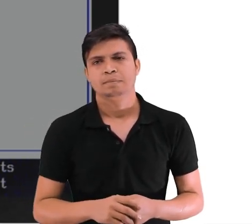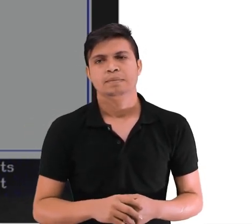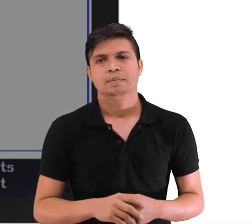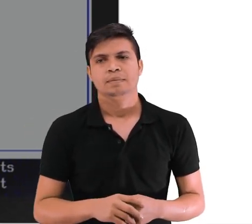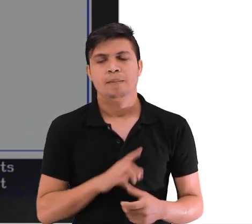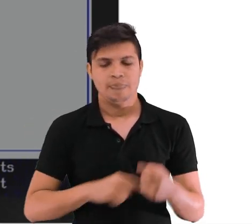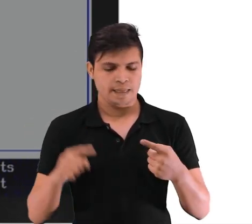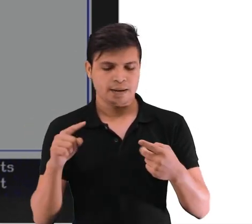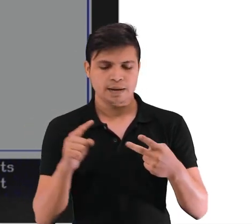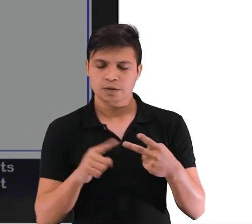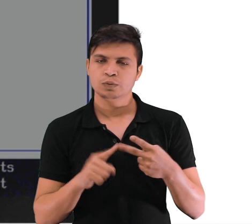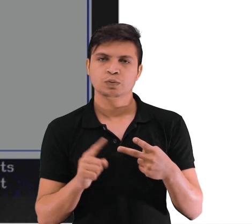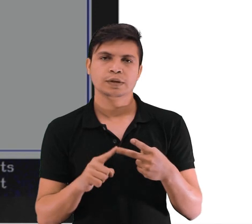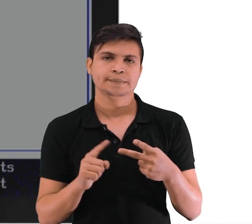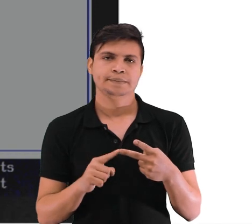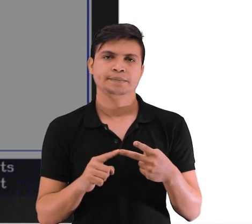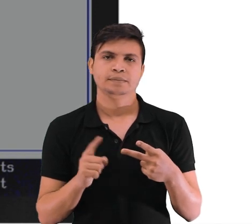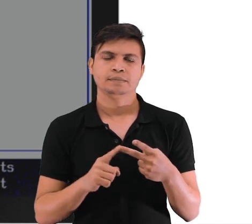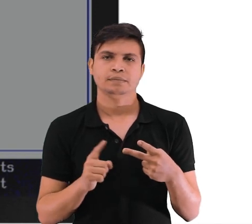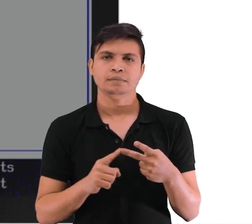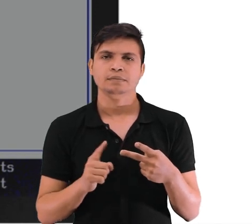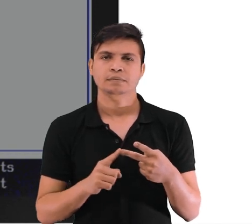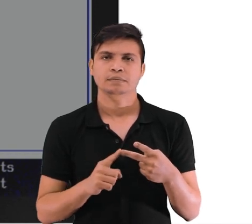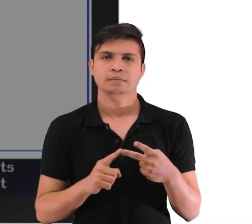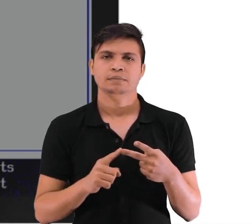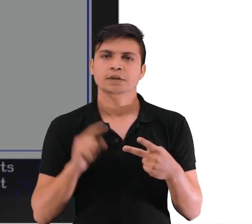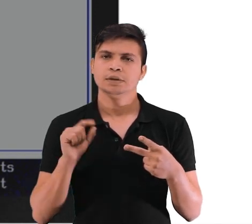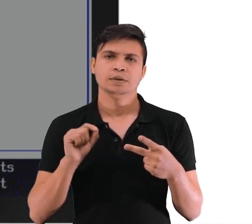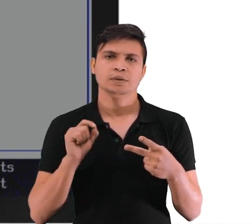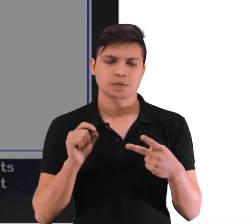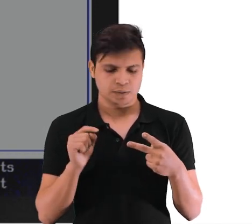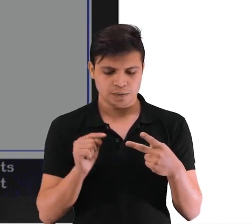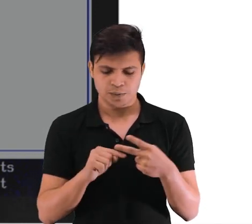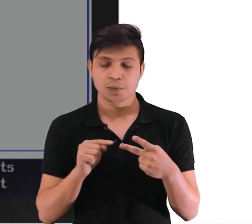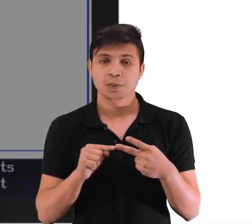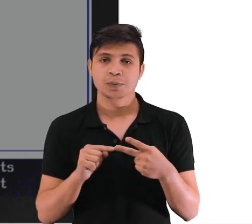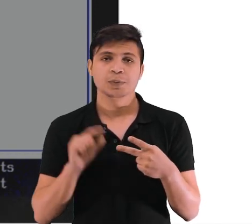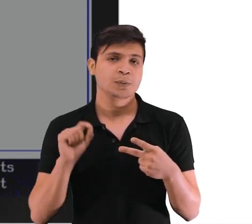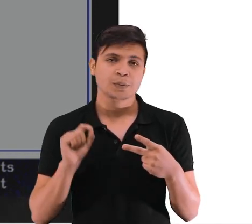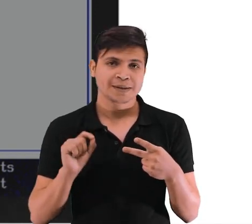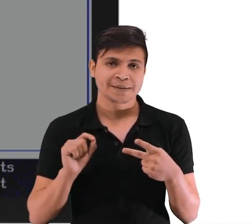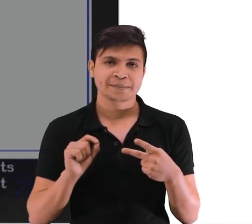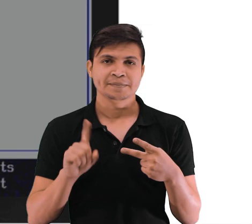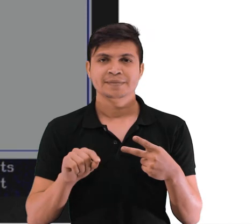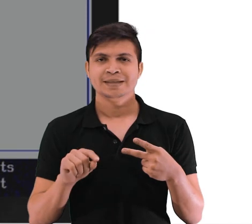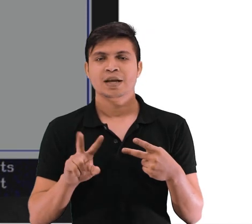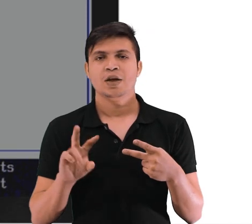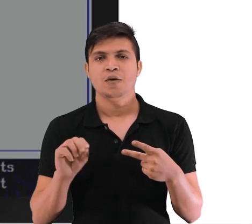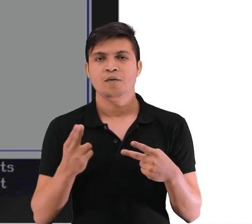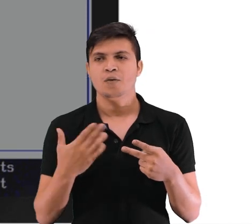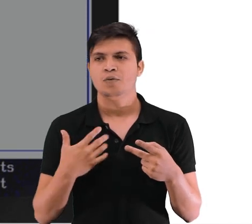Na segunda opção, em Descarte, Change and Exit, eu vou descartar a minha